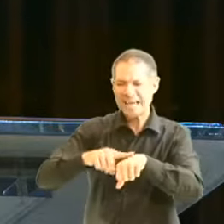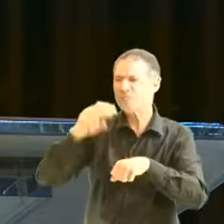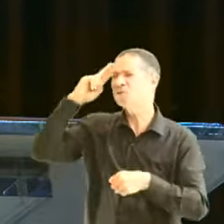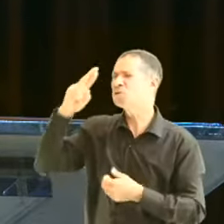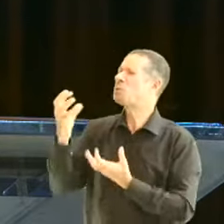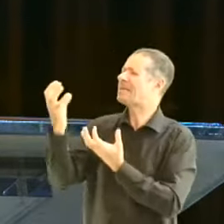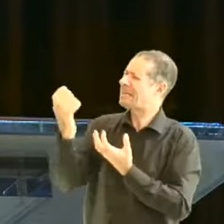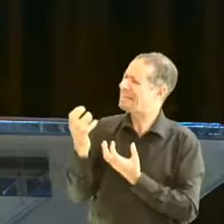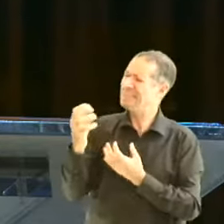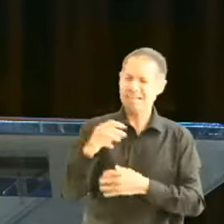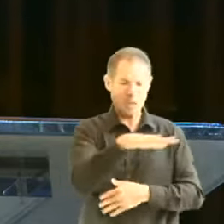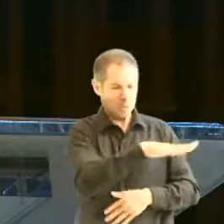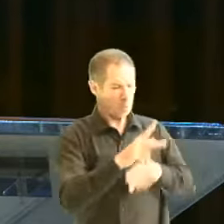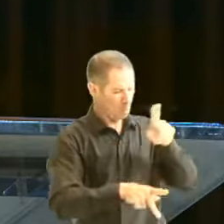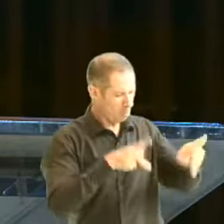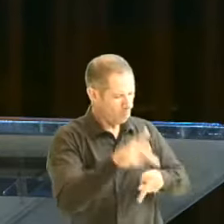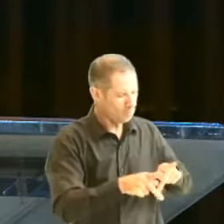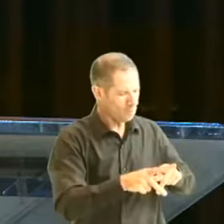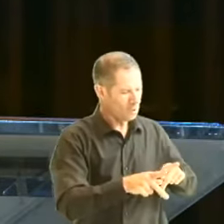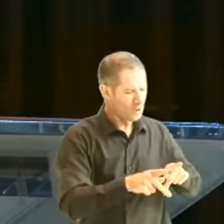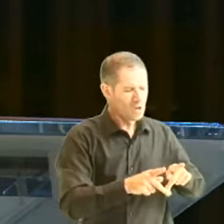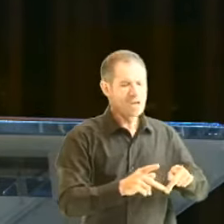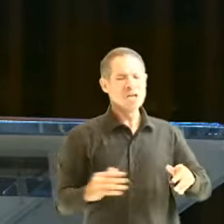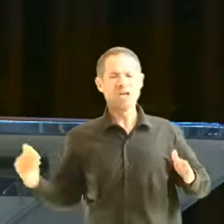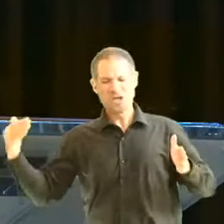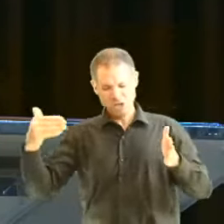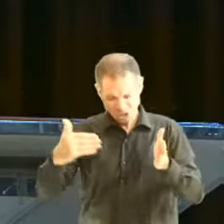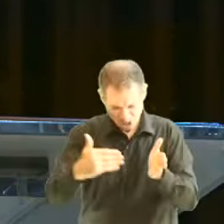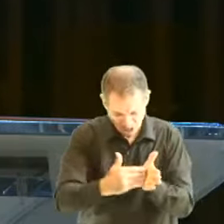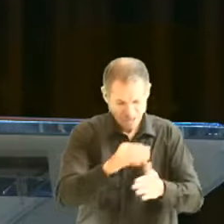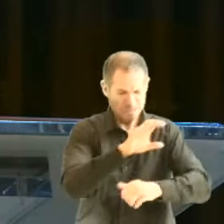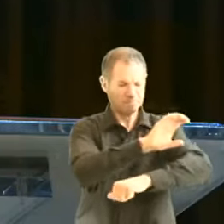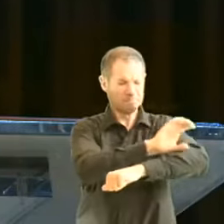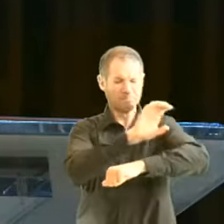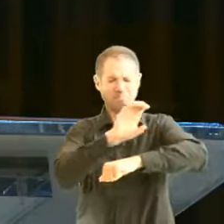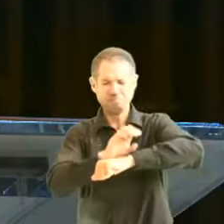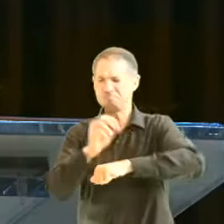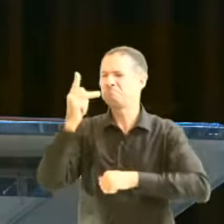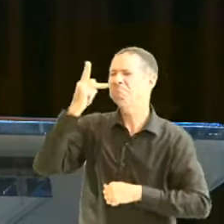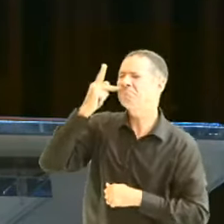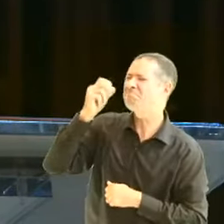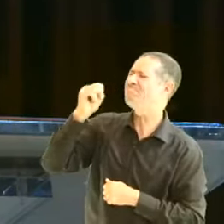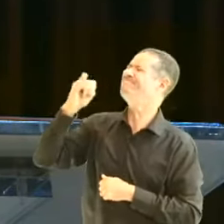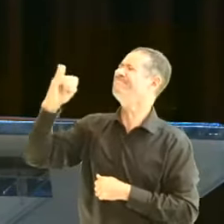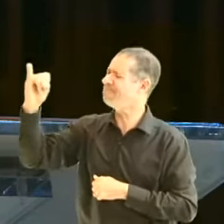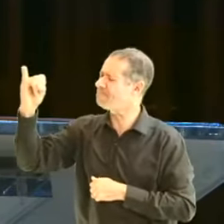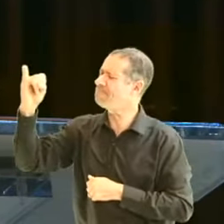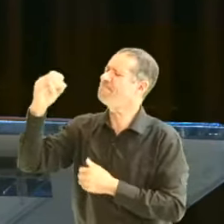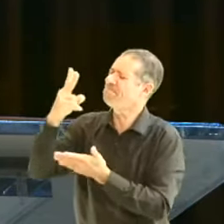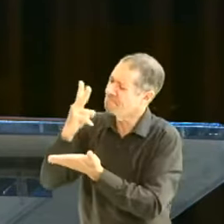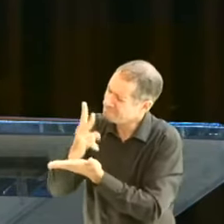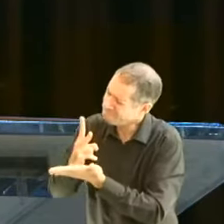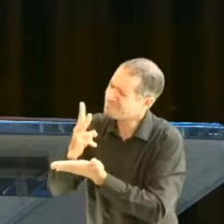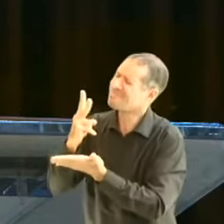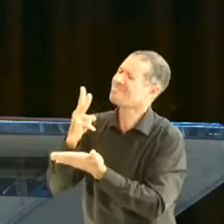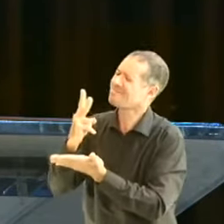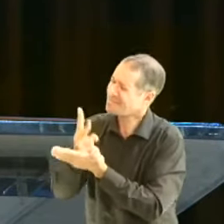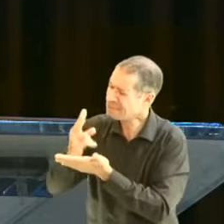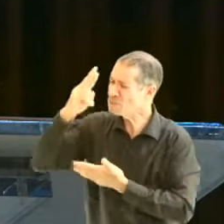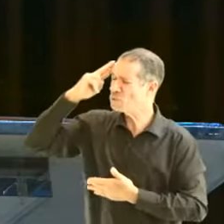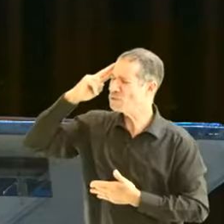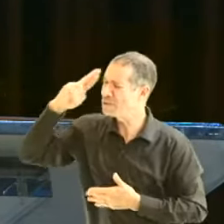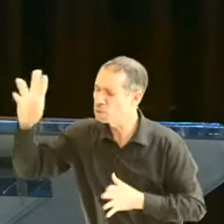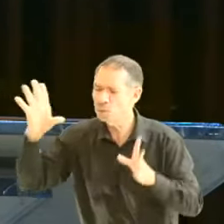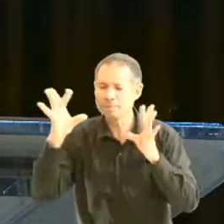eles gastassem para chegar na terra prometida. Ó Pai, mesmo ali o Senhor